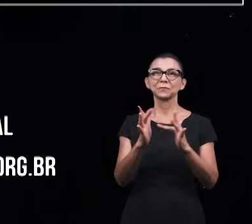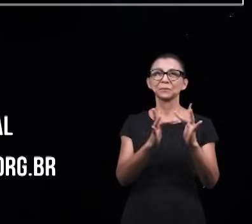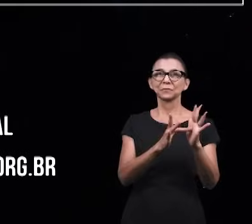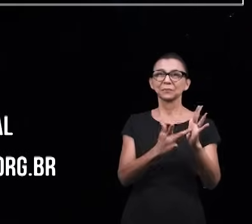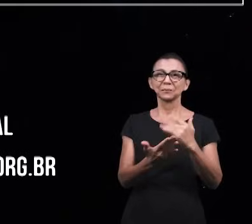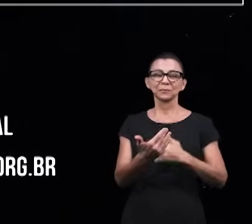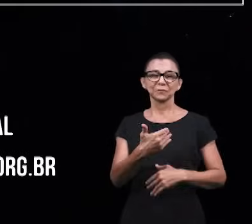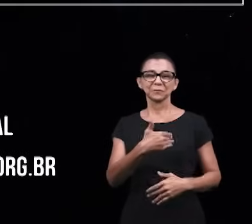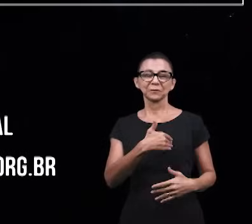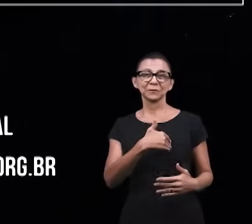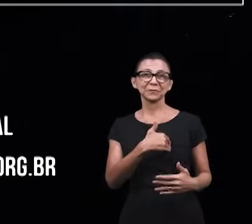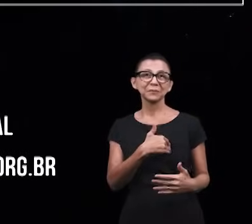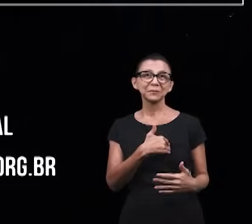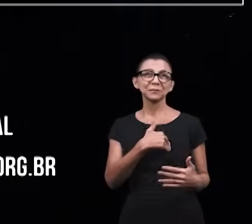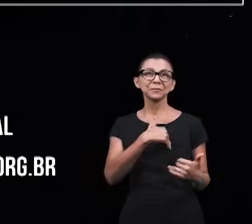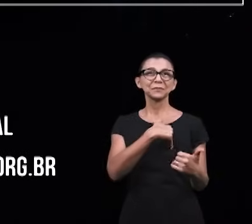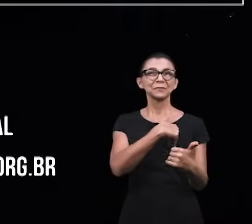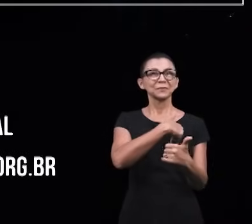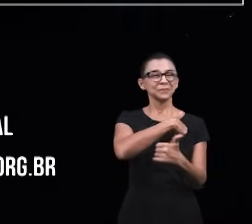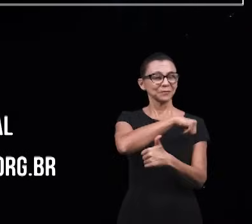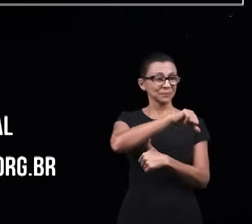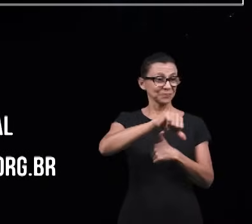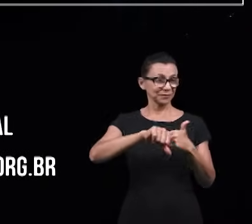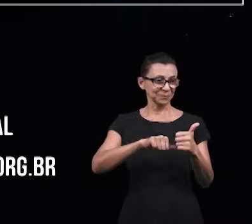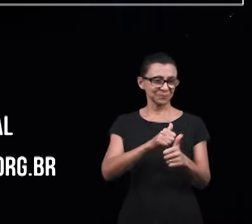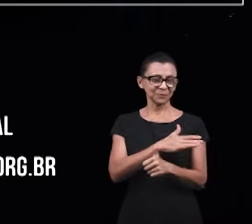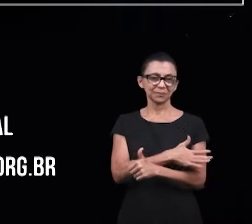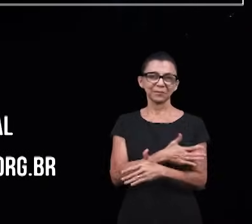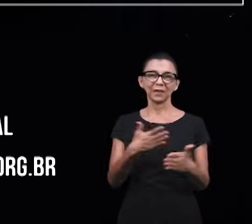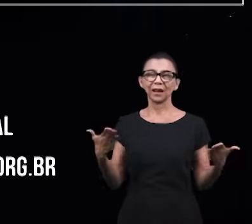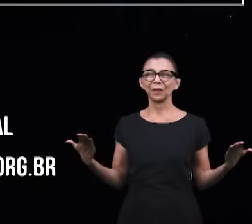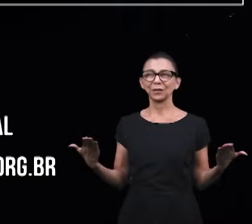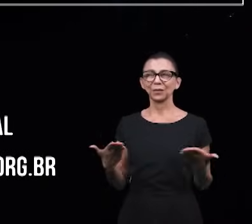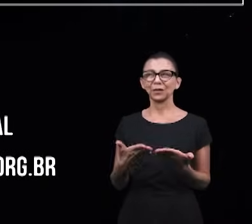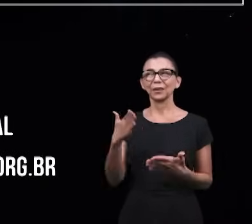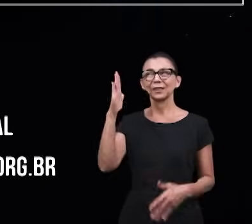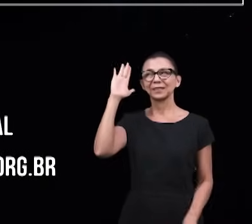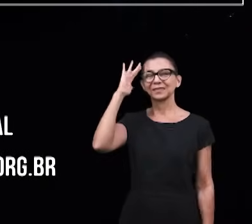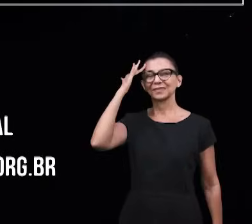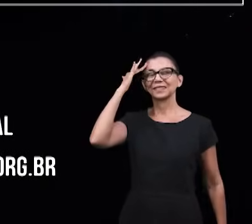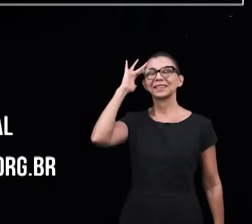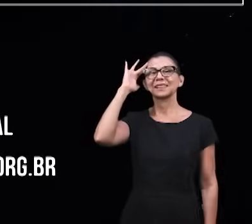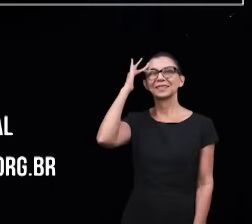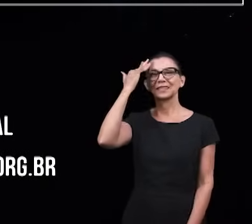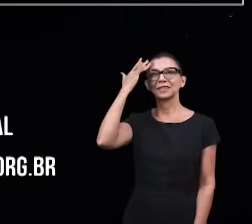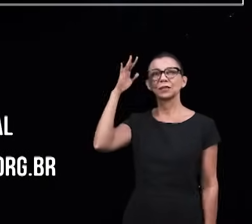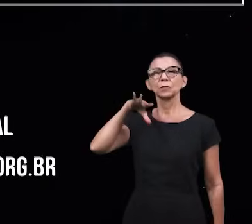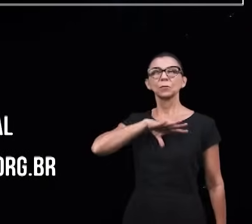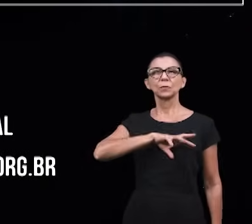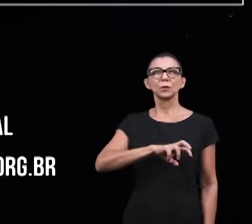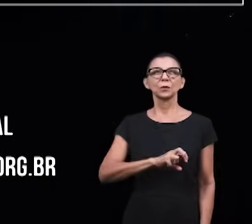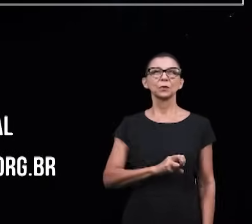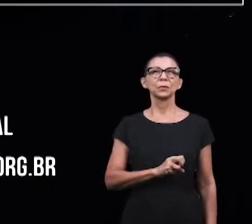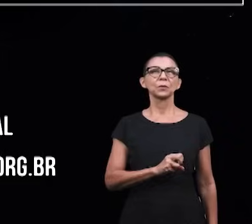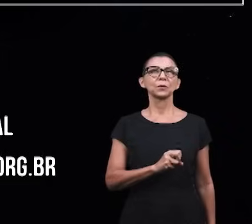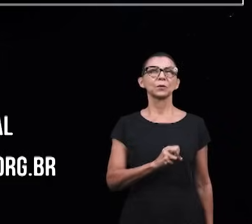Jesus. Nasci de novo pra entender o amor